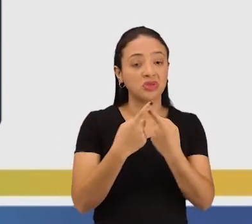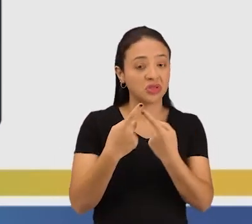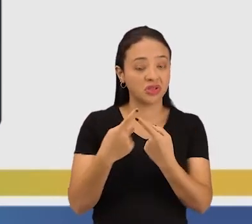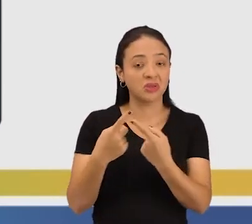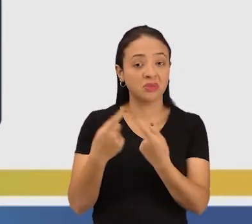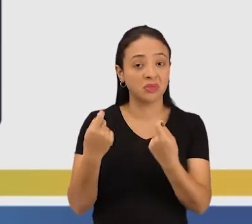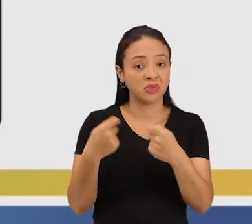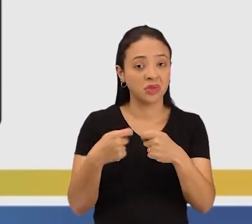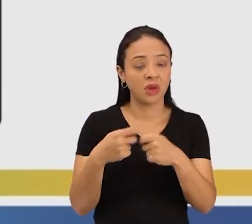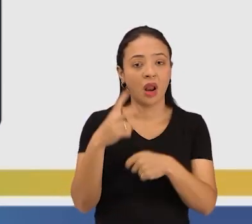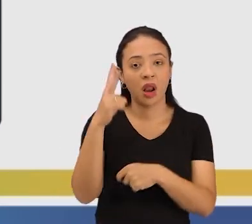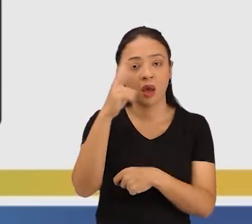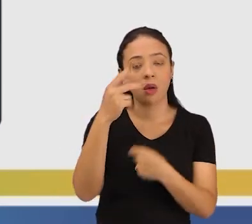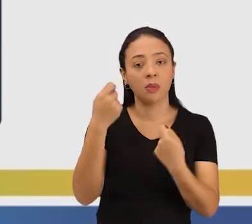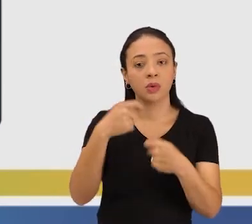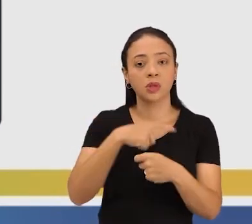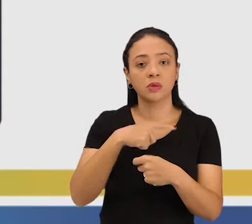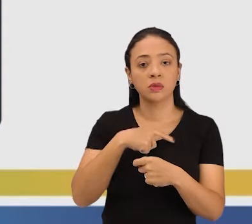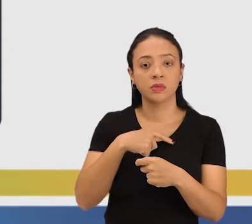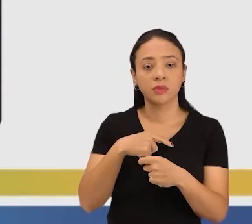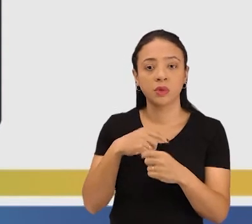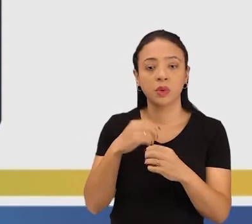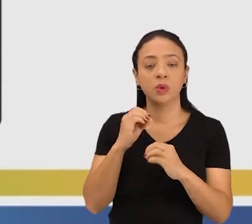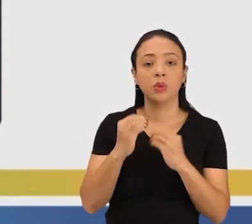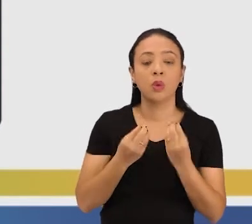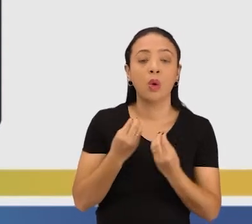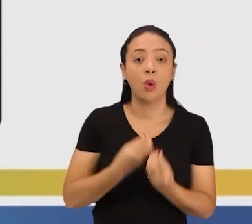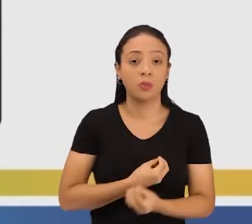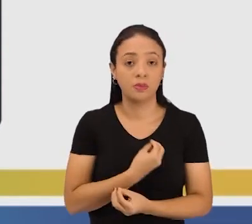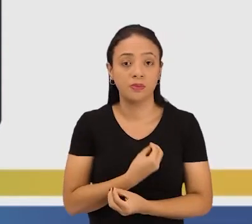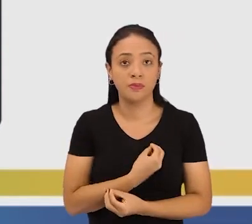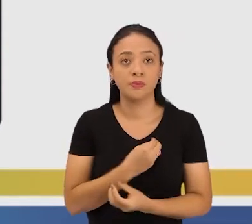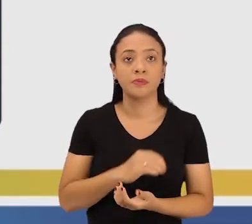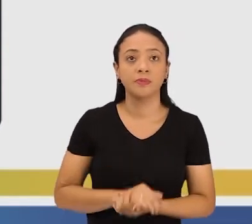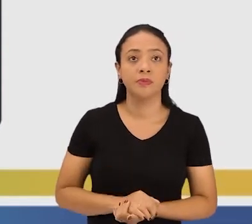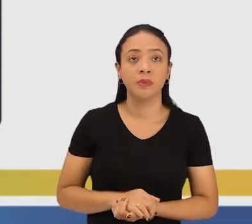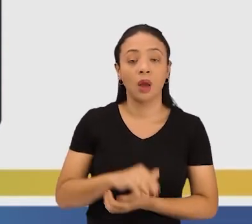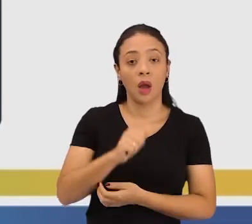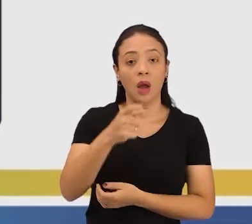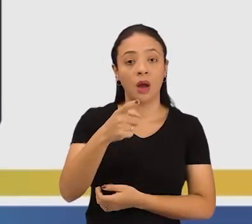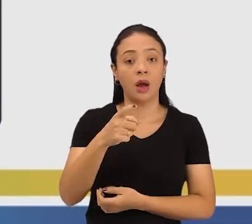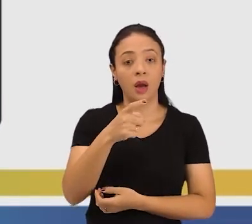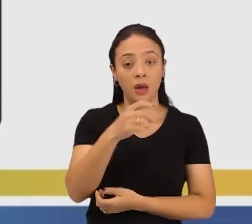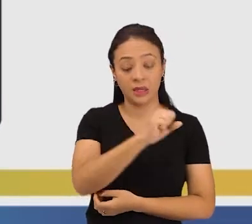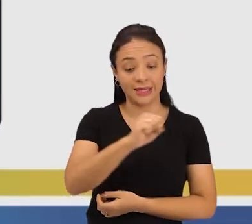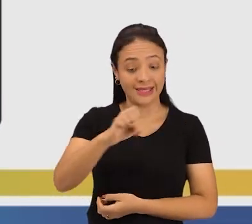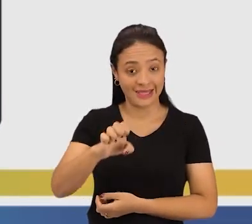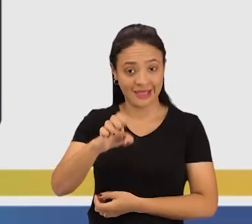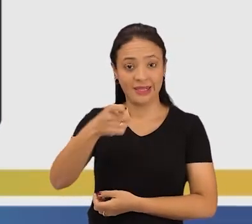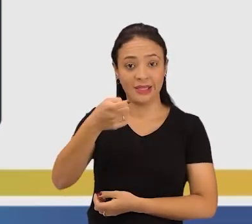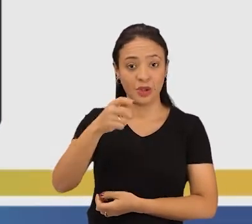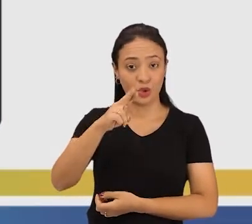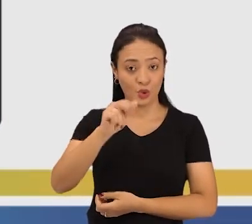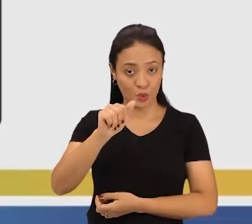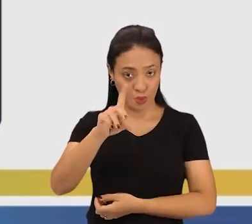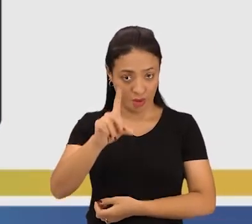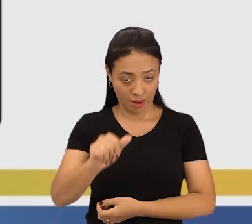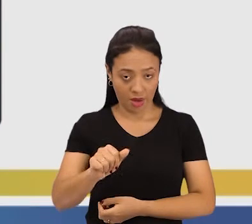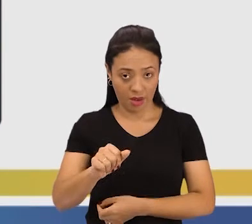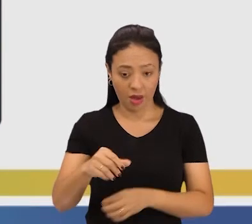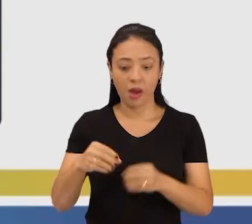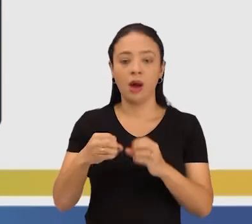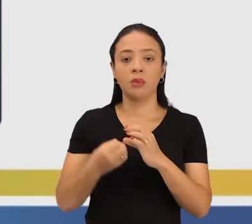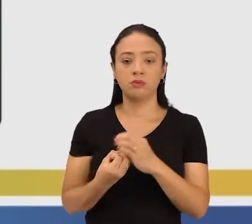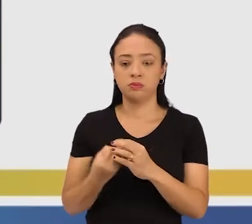reprodução. Lembra que nós podemos ter a reprodução dos seres vivos classificada como assexuada e a reprodução classificada